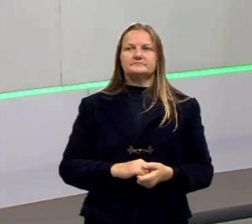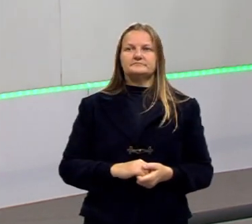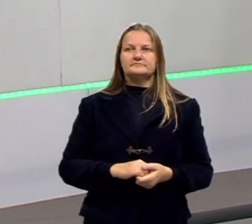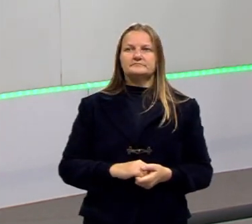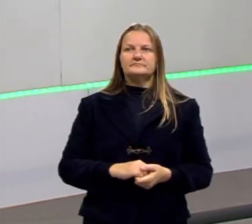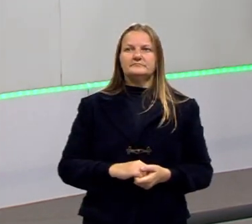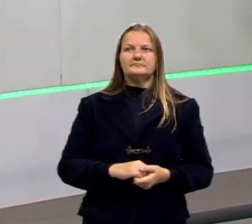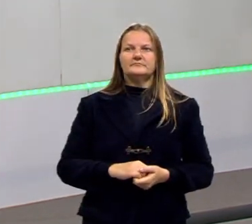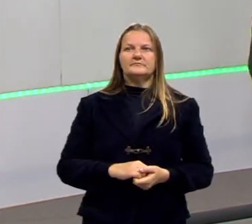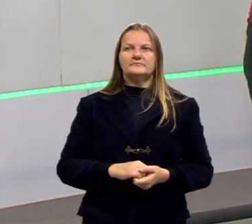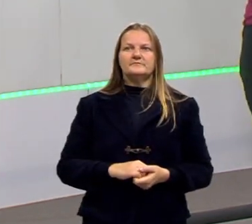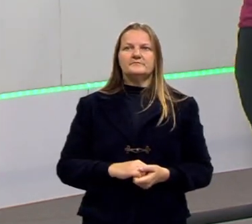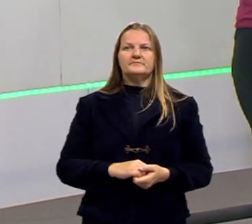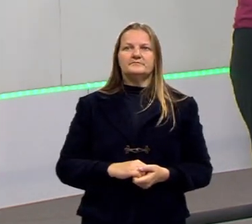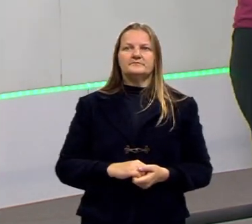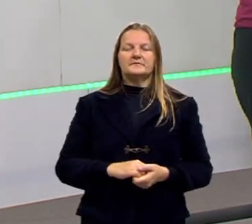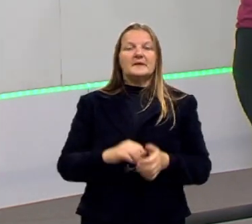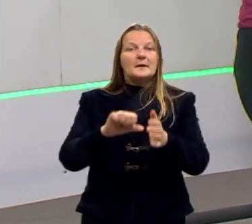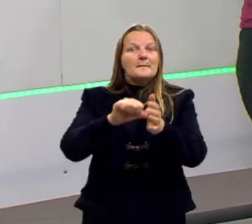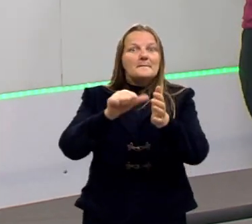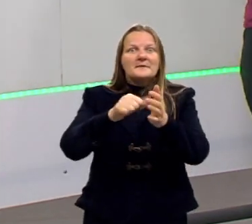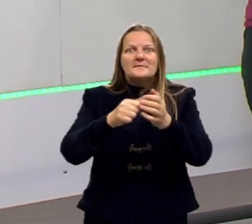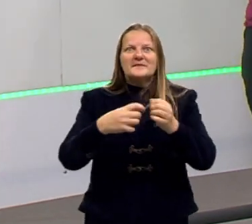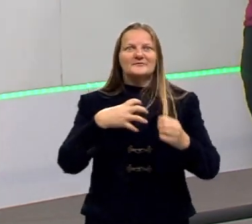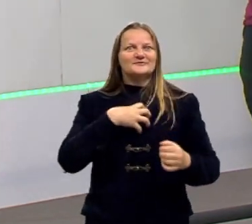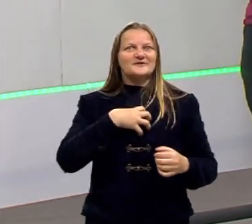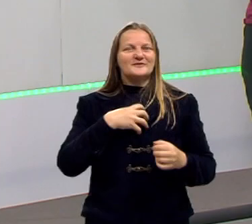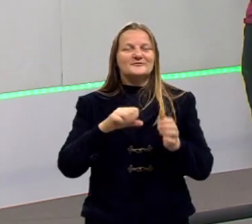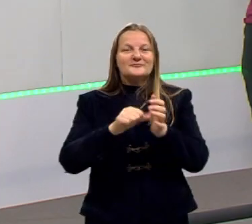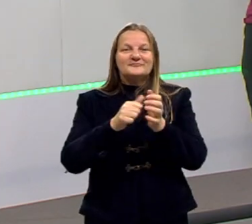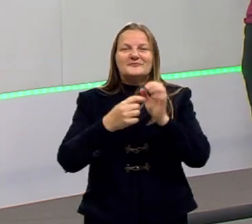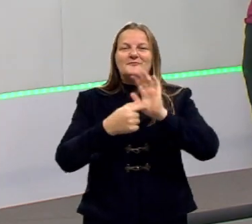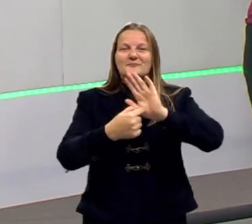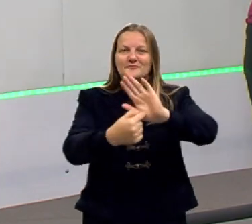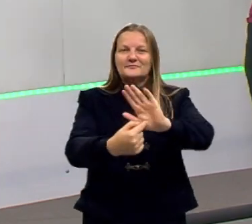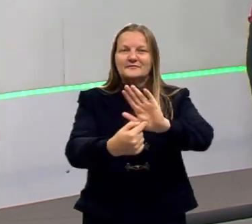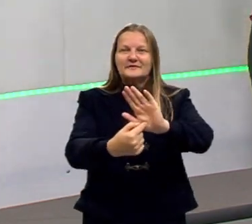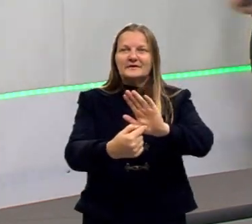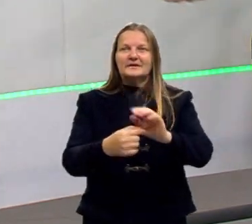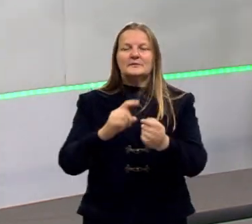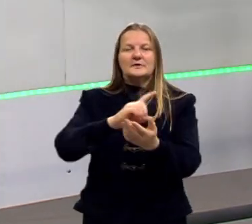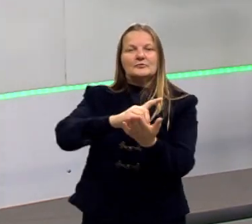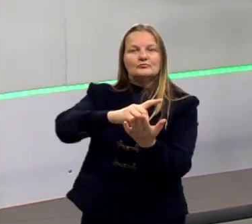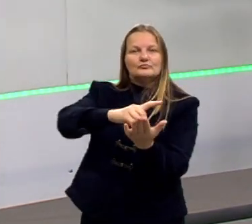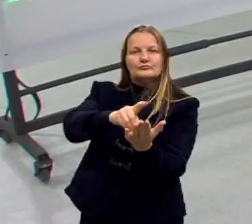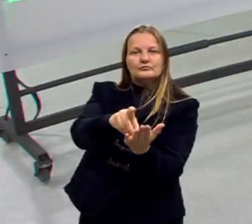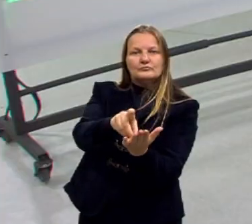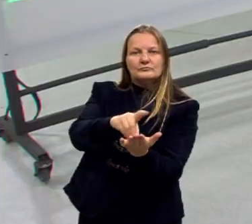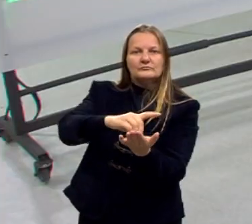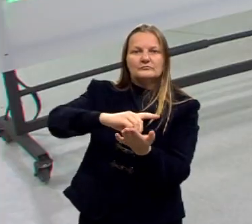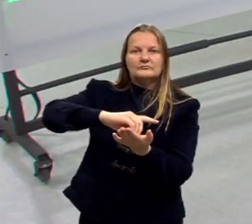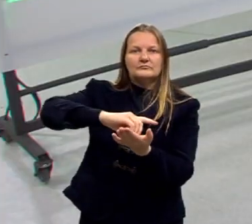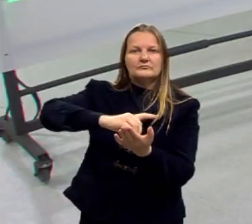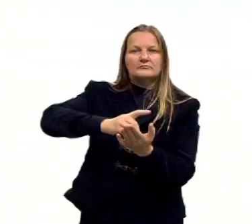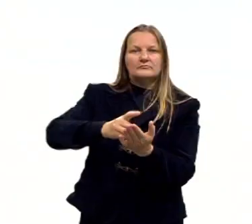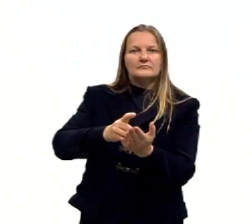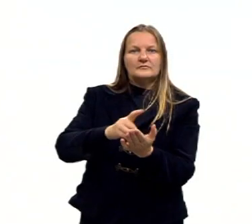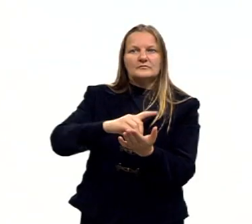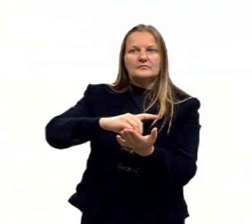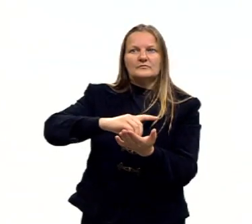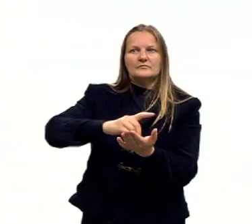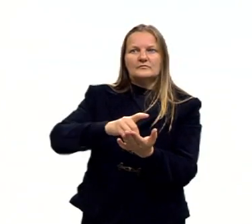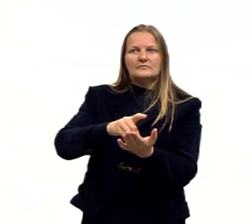a gente vai utilizar foi a primeira forma e que a gente trouxe para mostrar a bússola né Eu acho que dá para passar eu vou